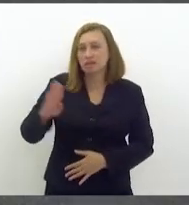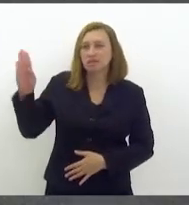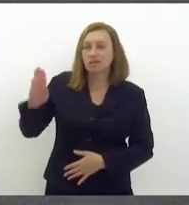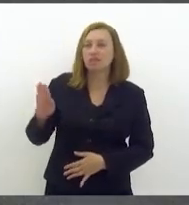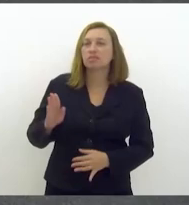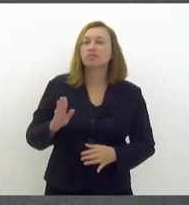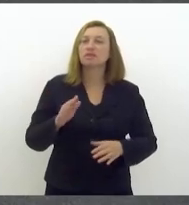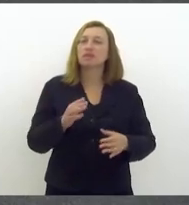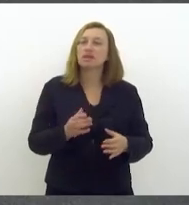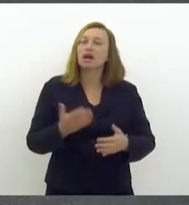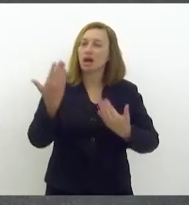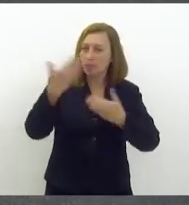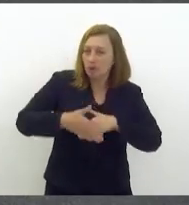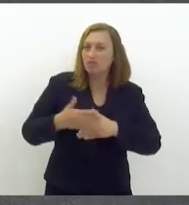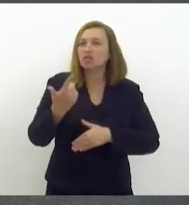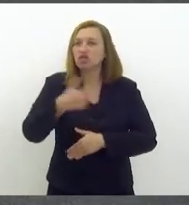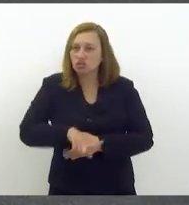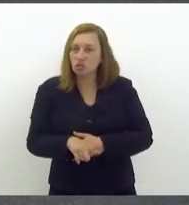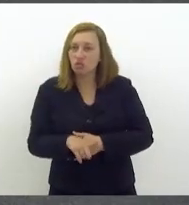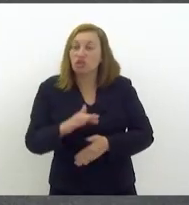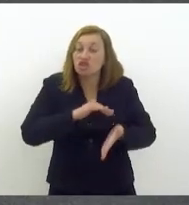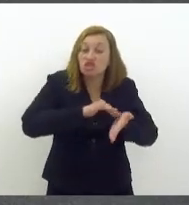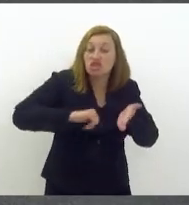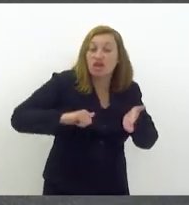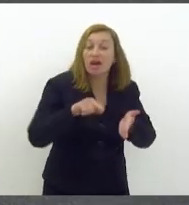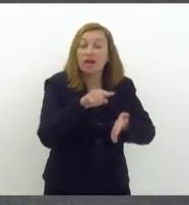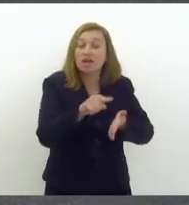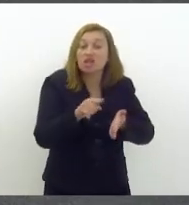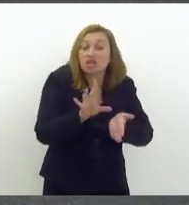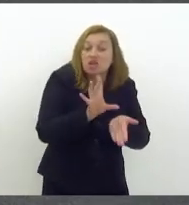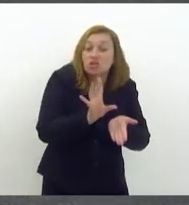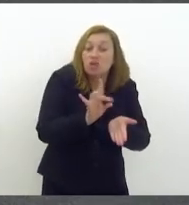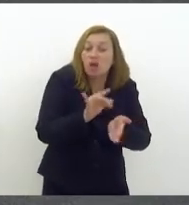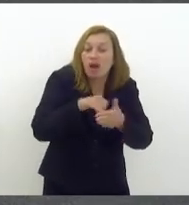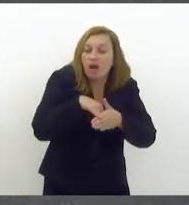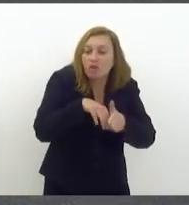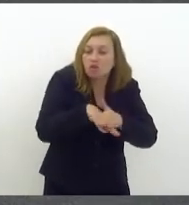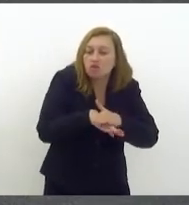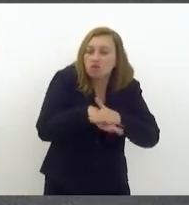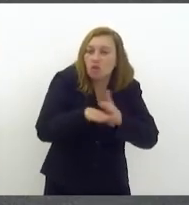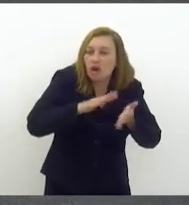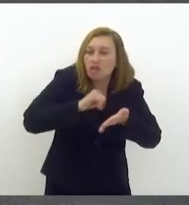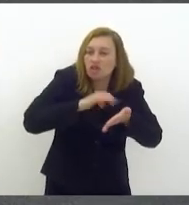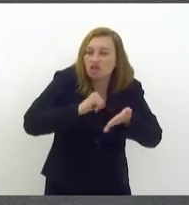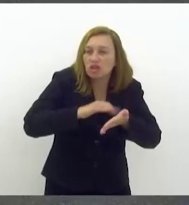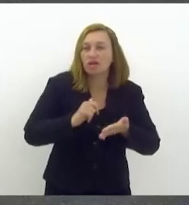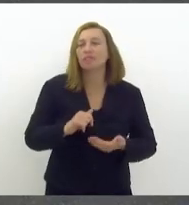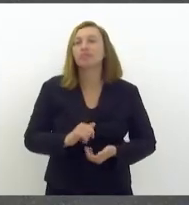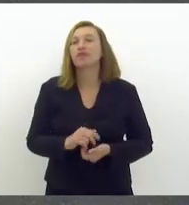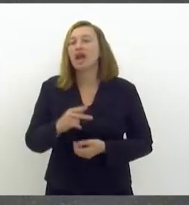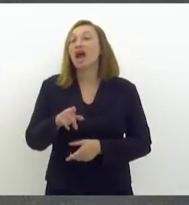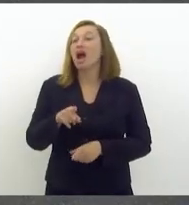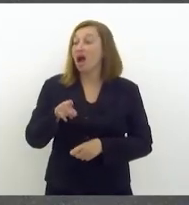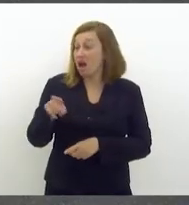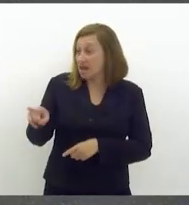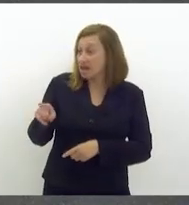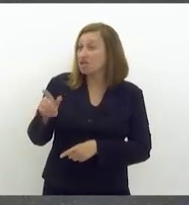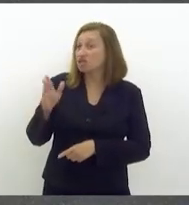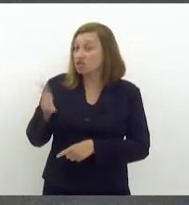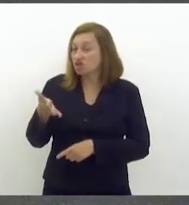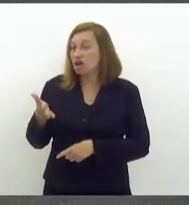e realmente retirar aqueles que Tentaram entrar de forma fraudulenta aqueles que realmente já